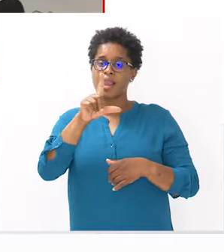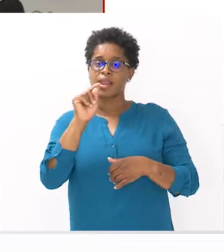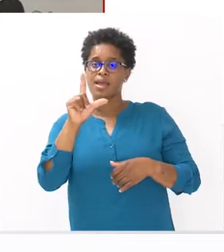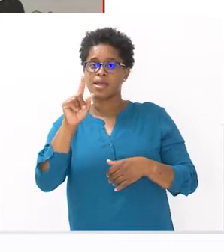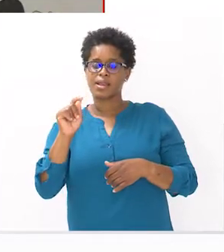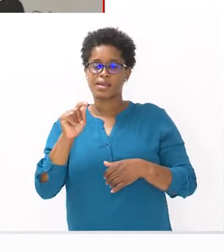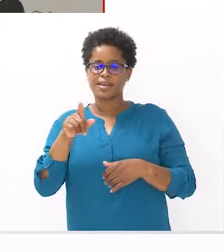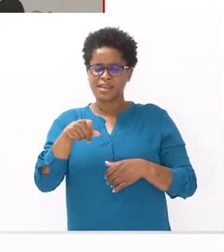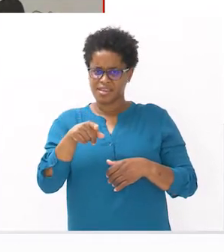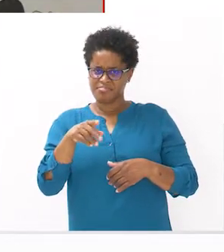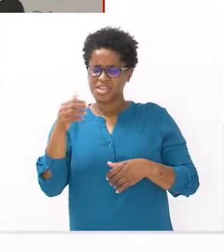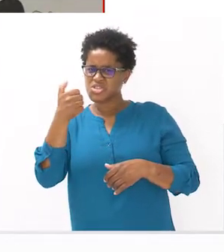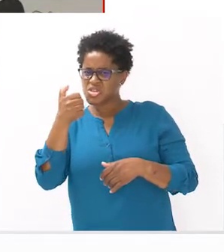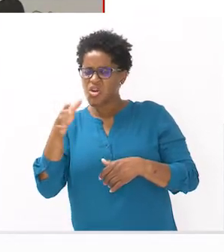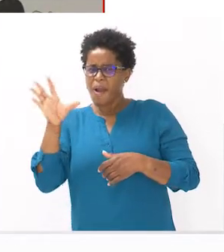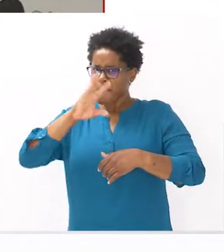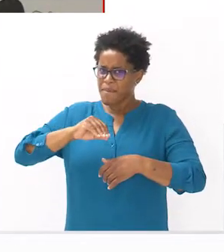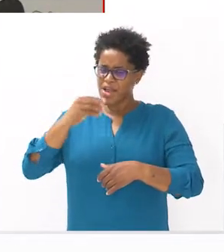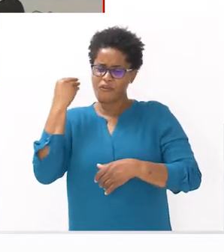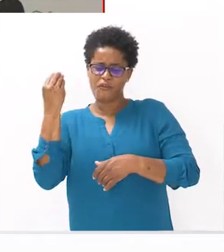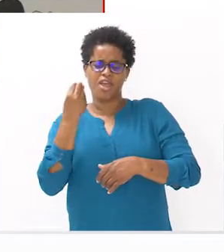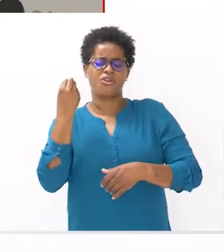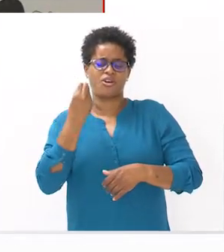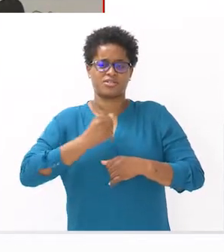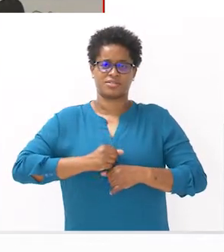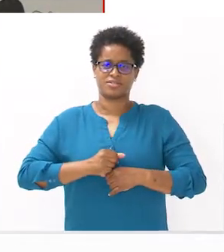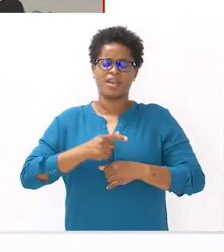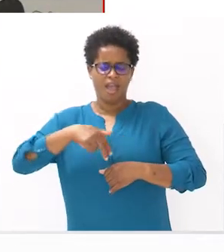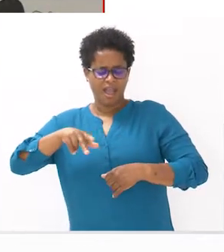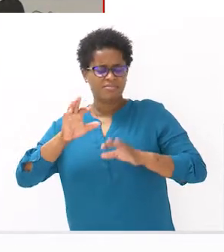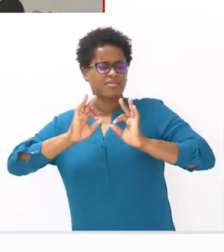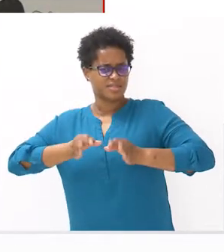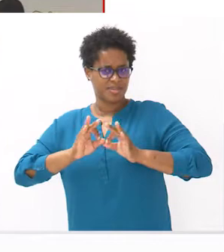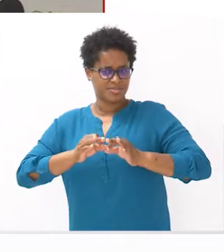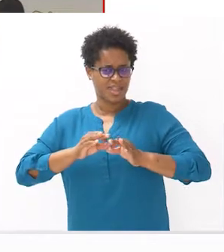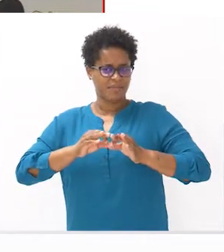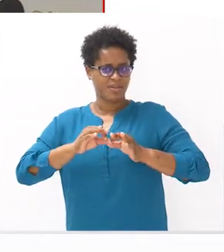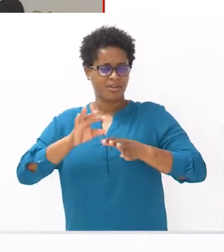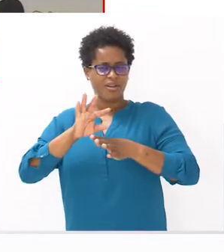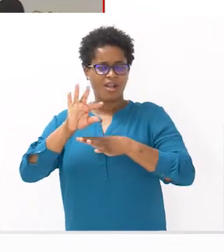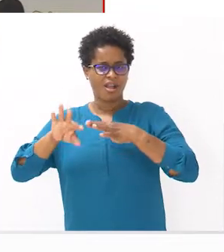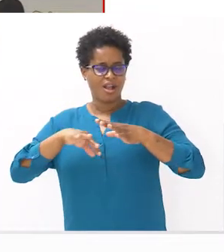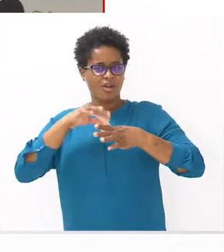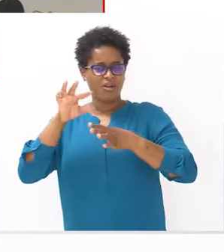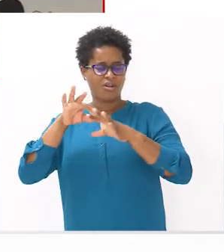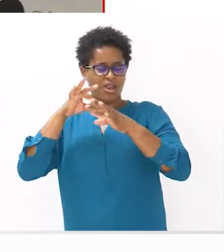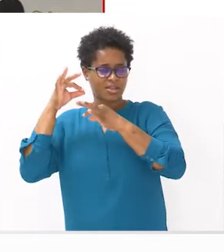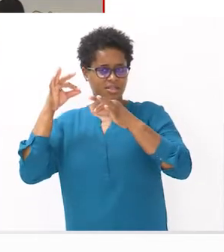mais vaidosa. Isso. Anda sempre com lacinhos, anda sempre